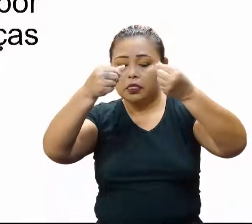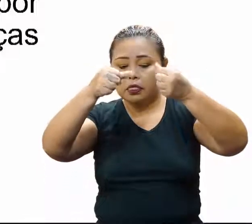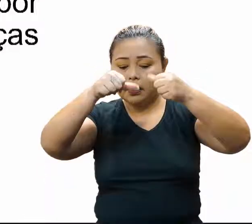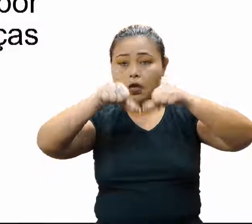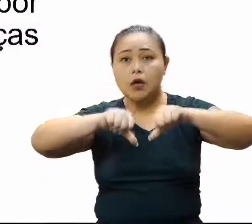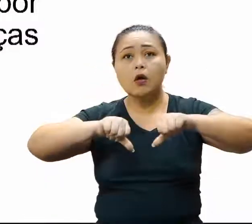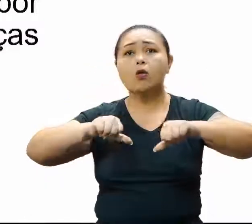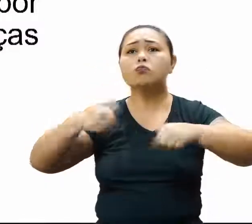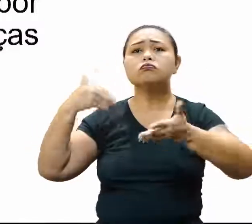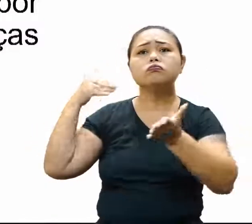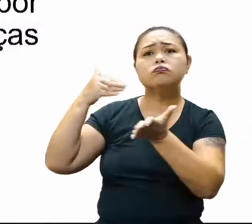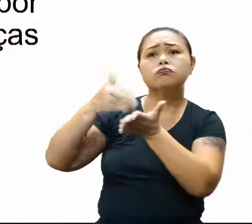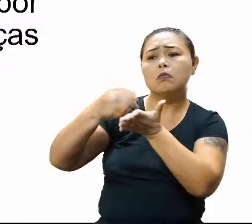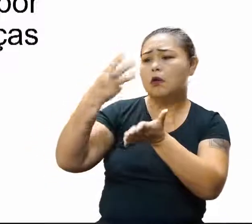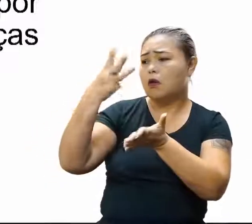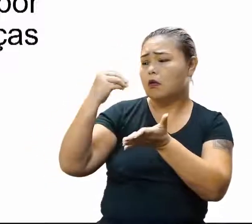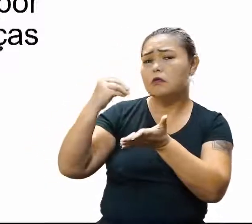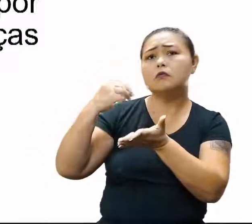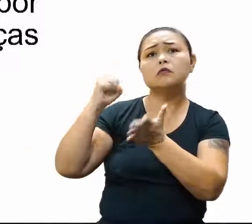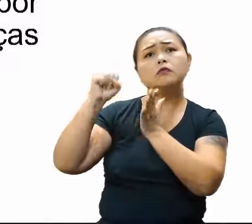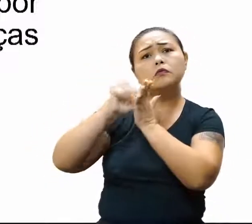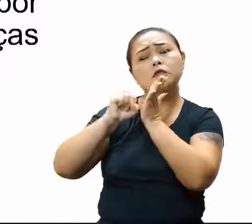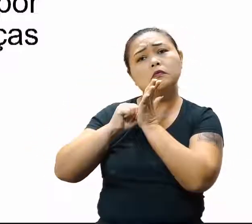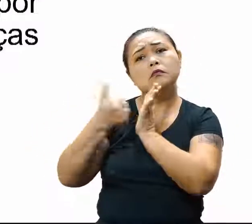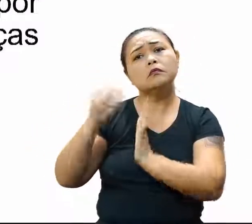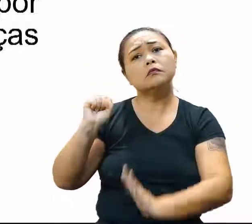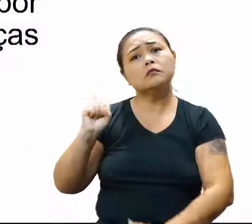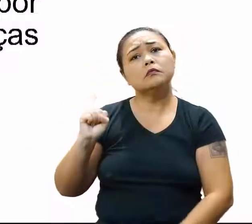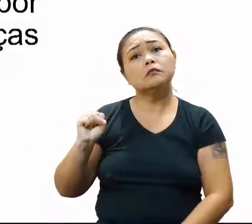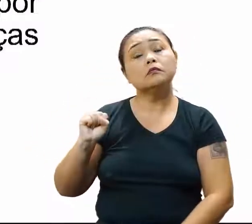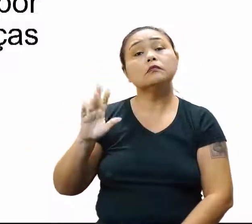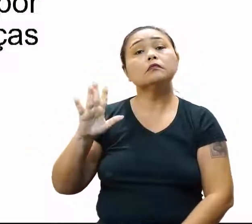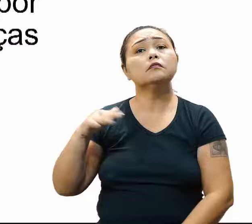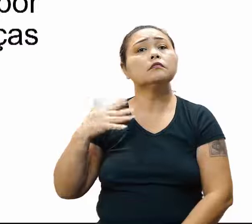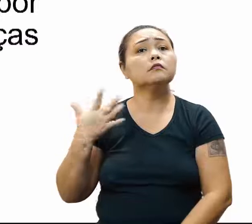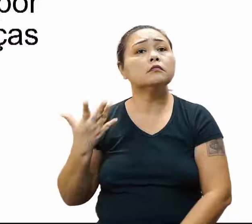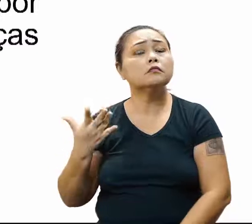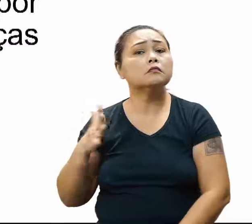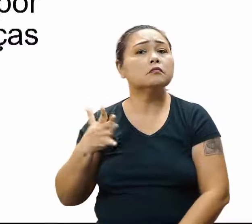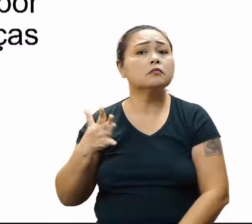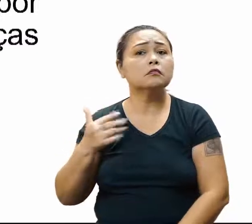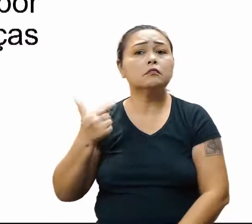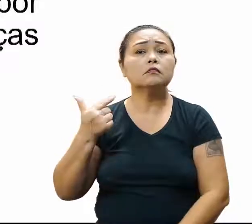anos do século XVIII. Ou seja, a partir de